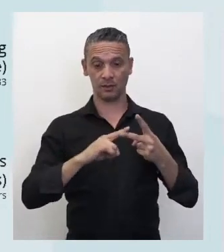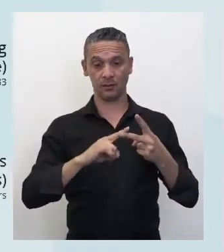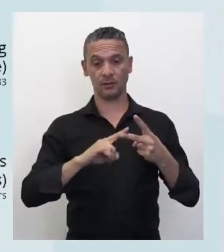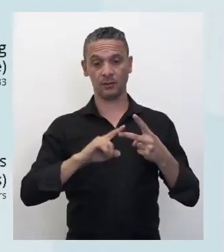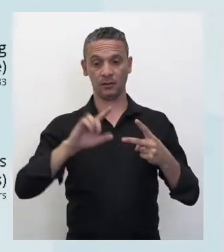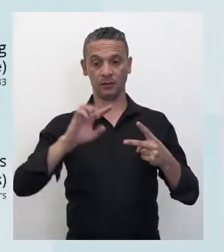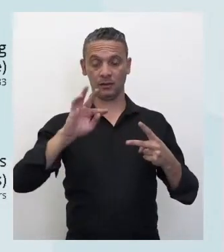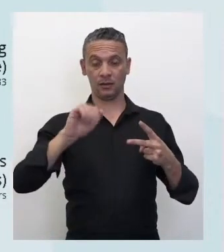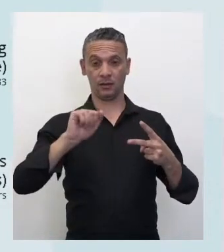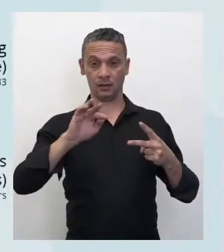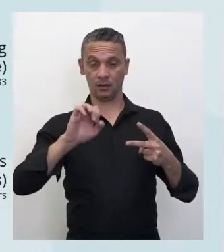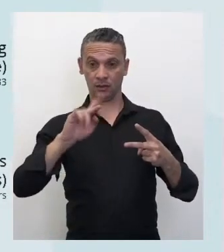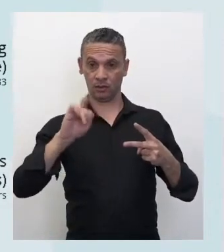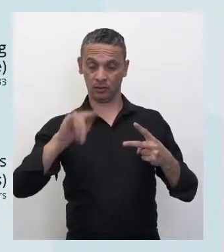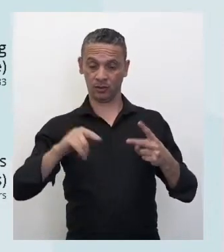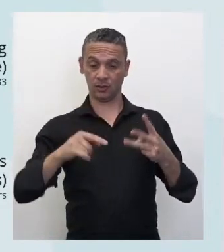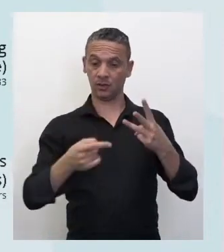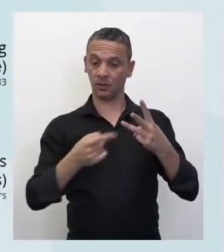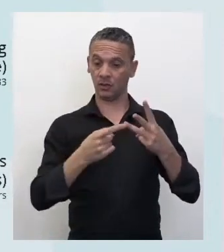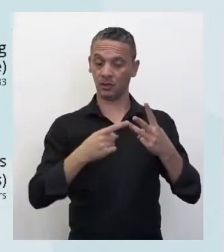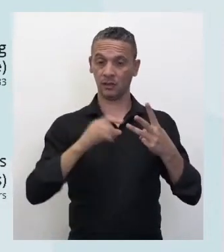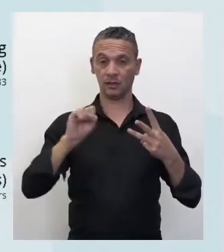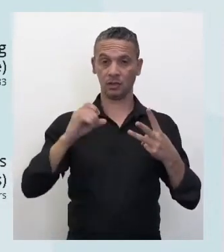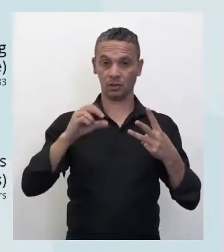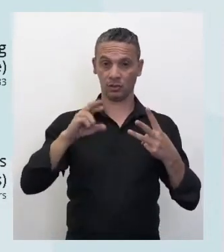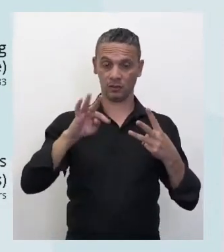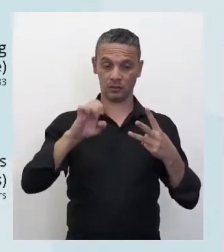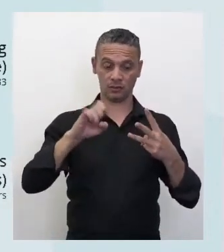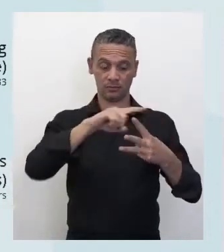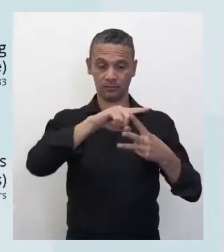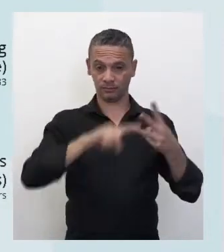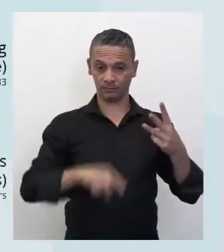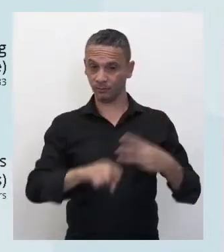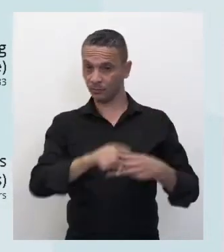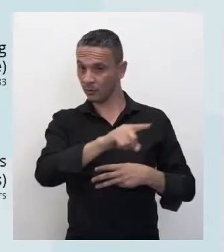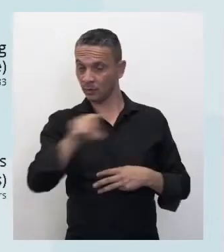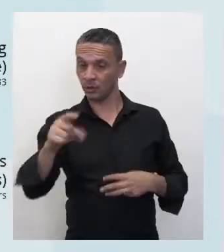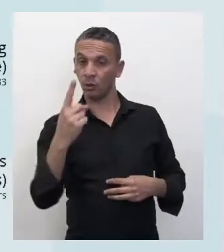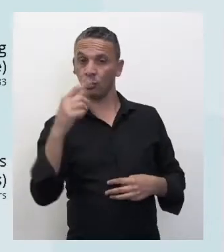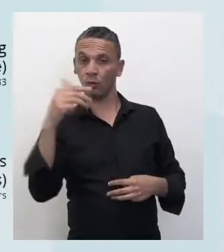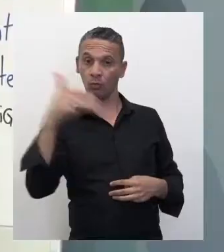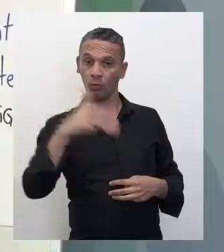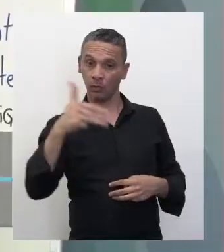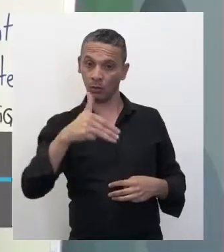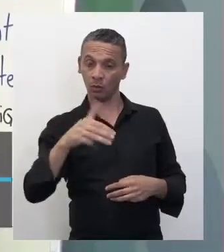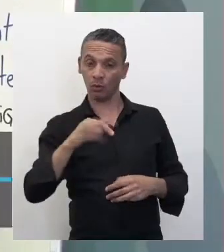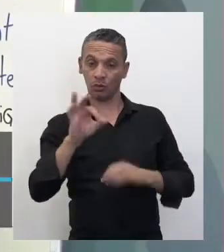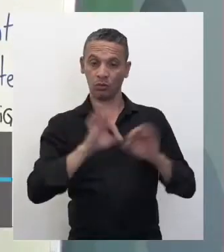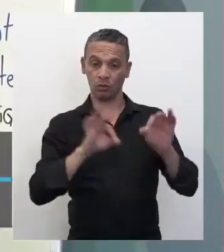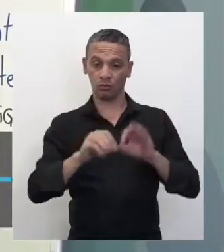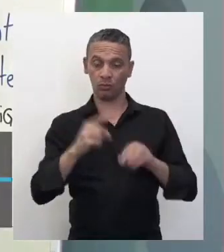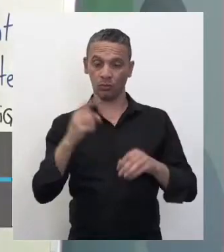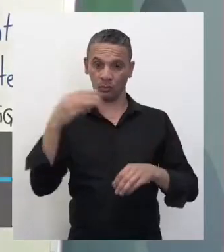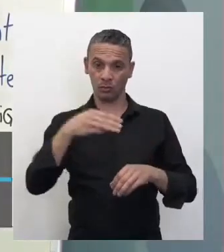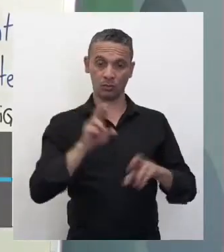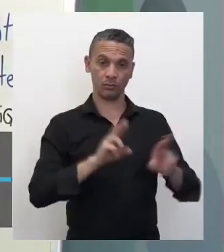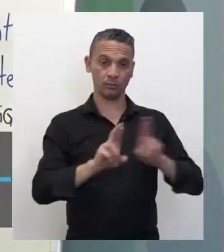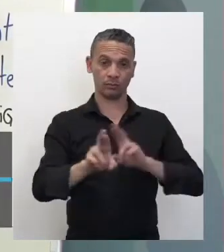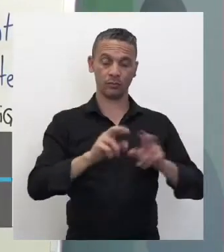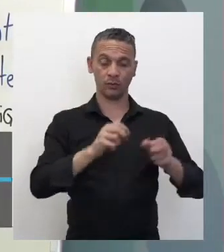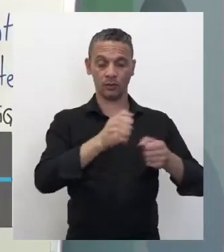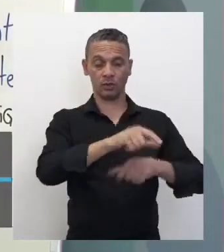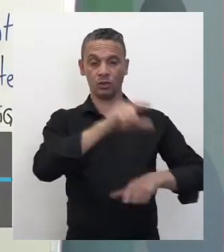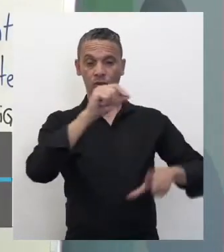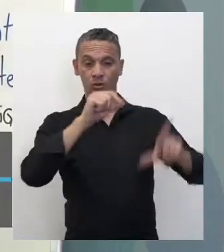literatura chinesa e a terceira, Sócrates. Então, vocês vão ter aí um minutinho no chat, está marcando 2 ali, mais 1 minuto, para vocês